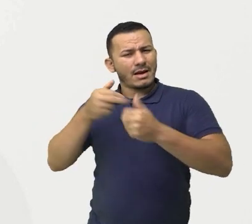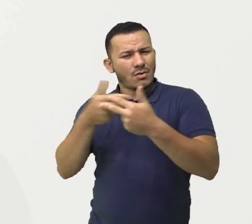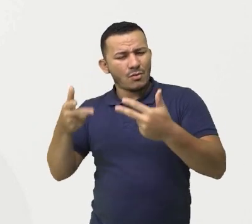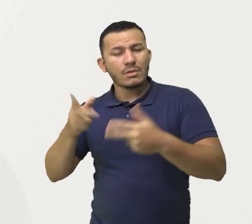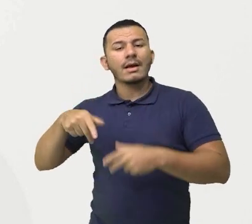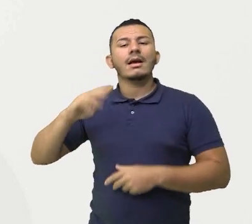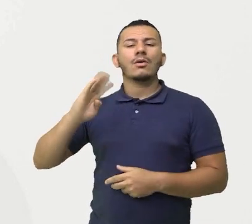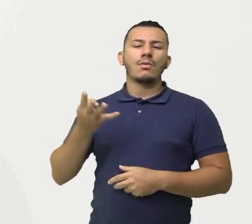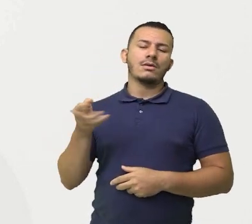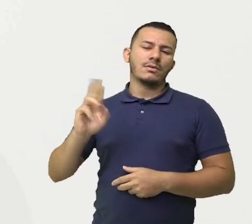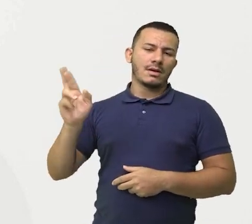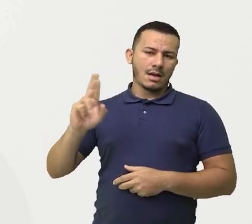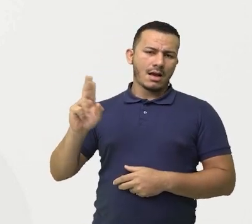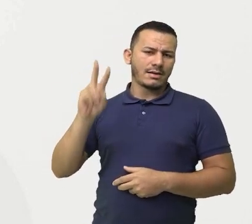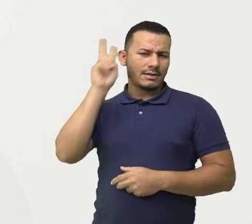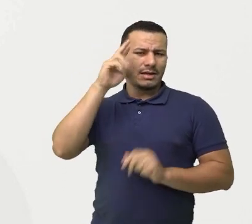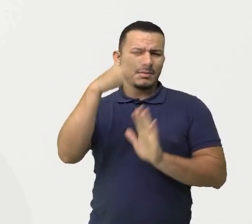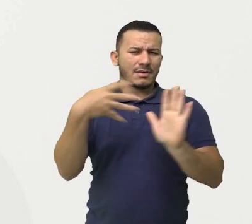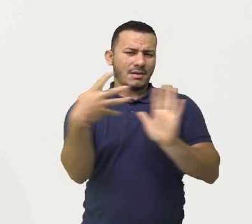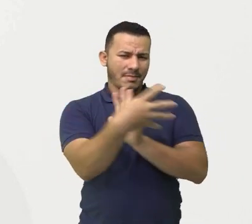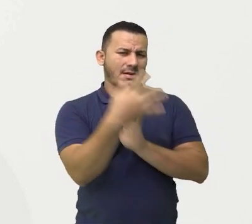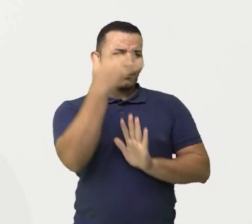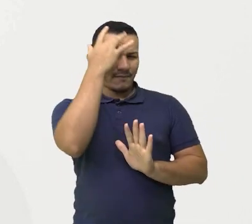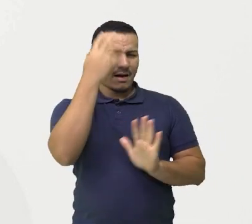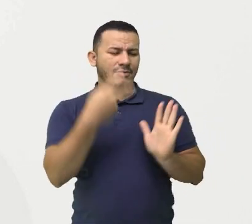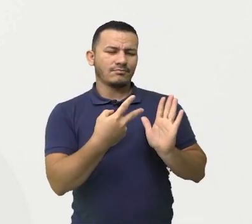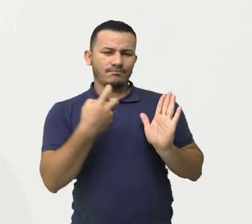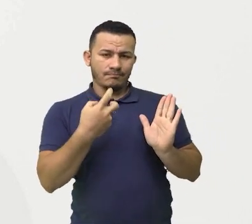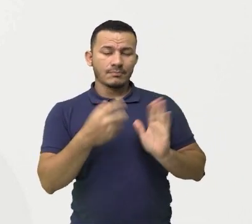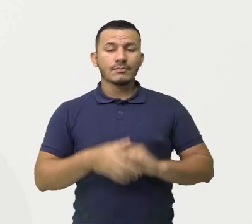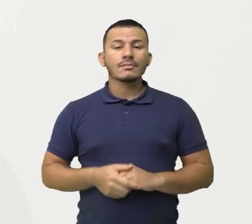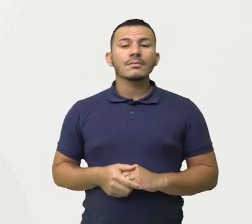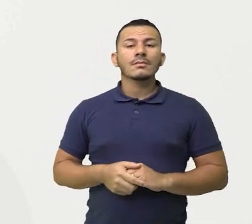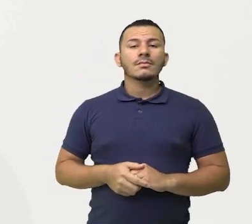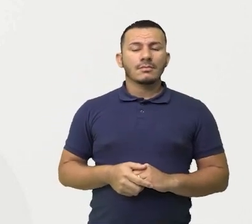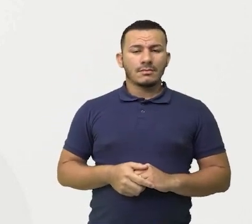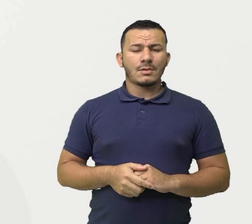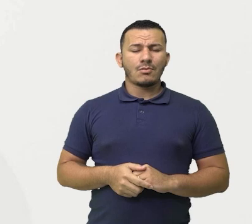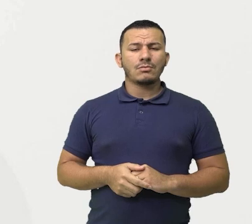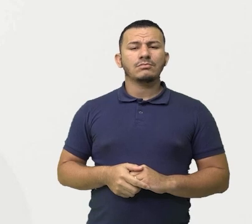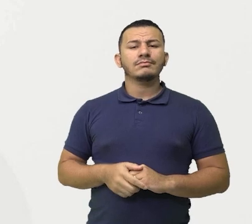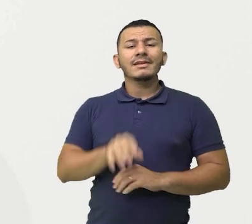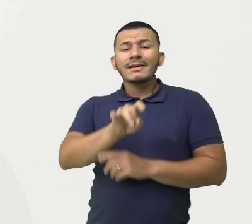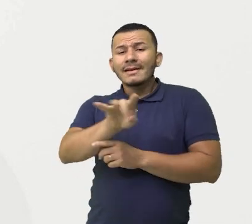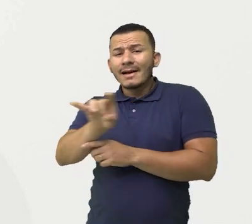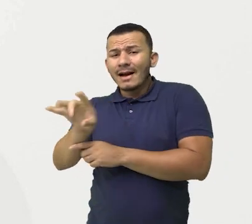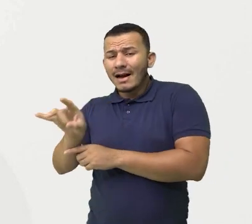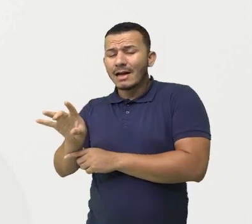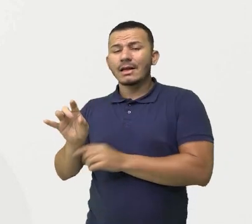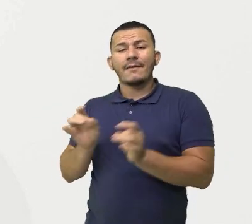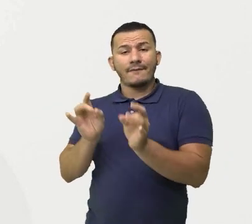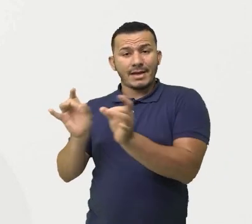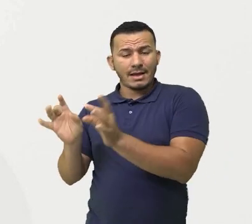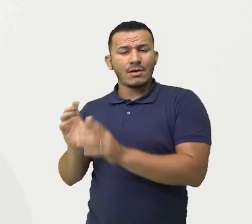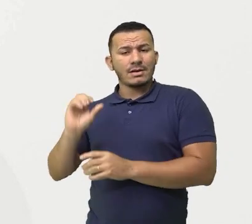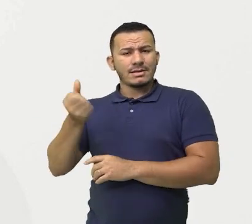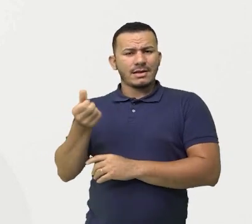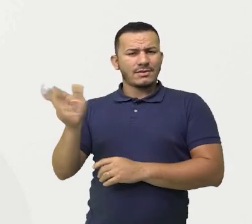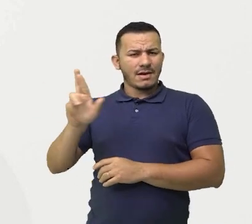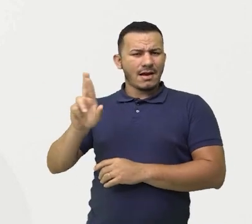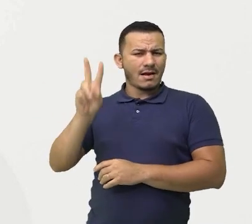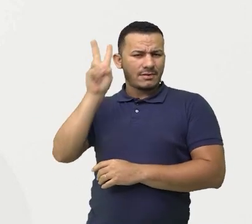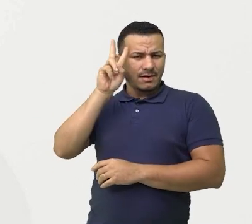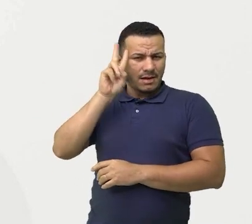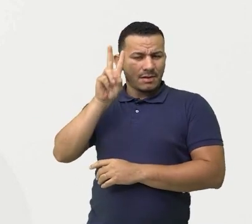sabemos do valor já porque nós tínhamos a tabela, tá bom? O preço de cada unidade foi vendido por R$ 6,00. A gente fez o